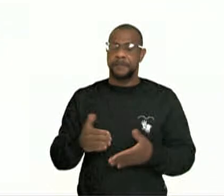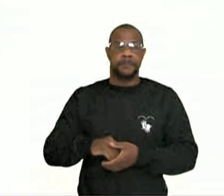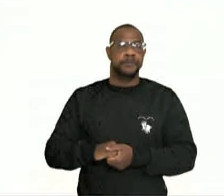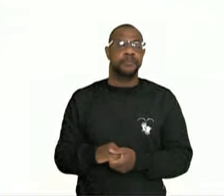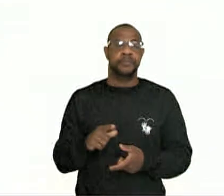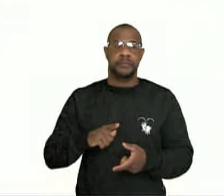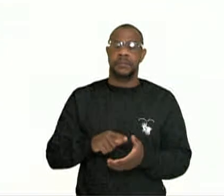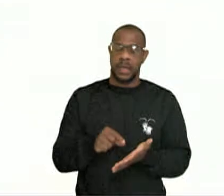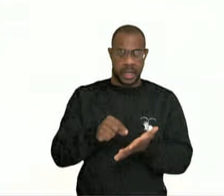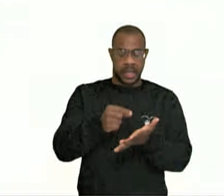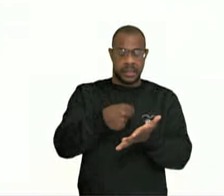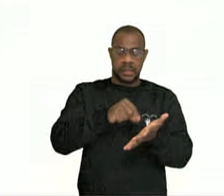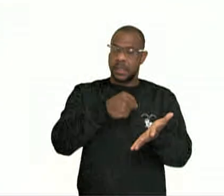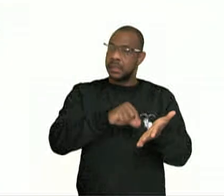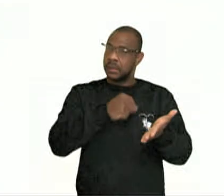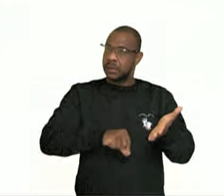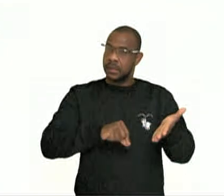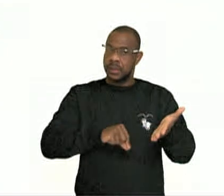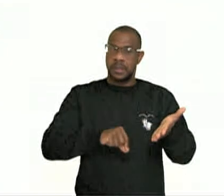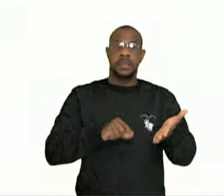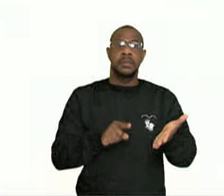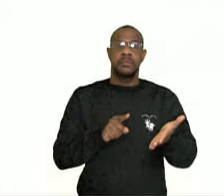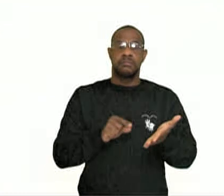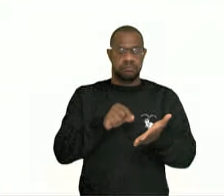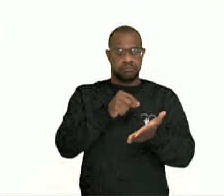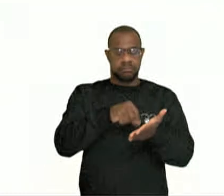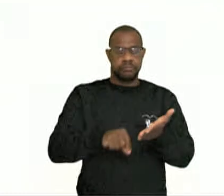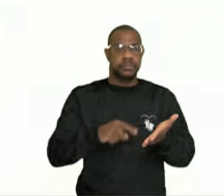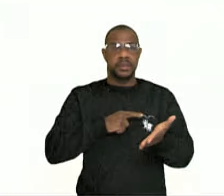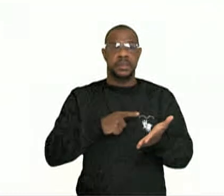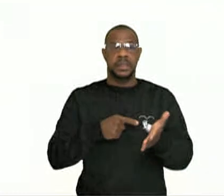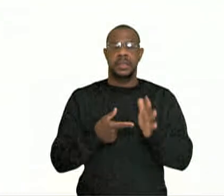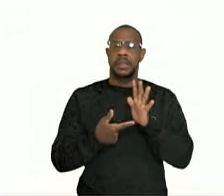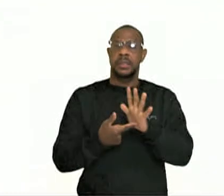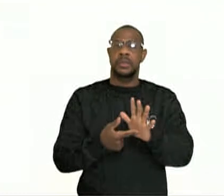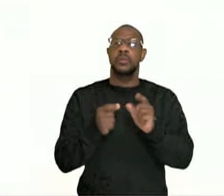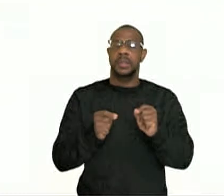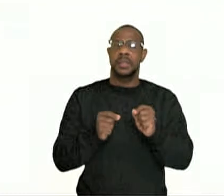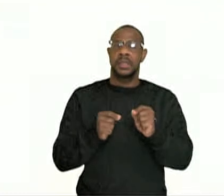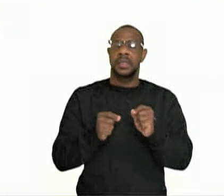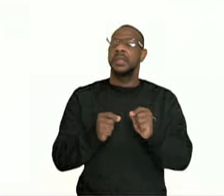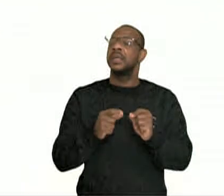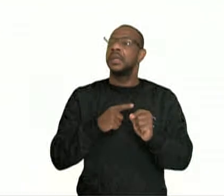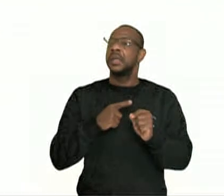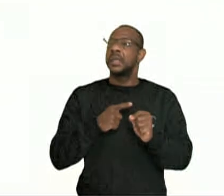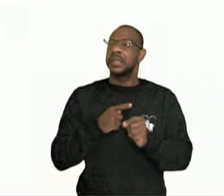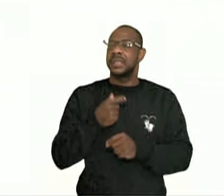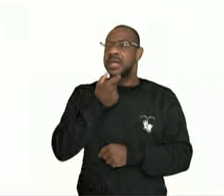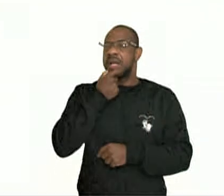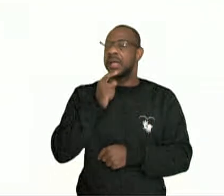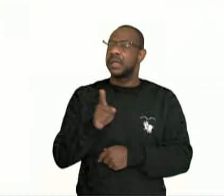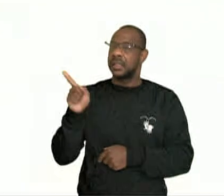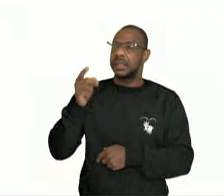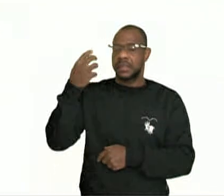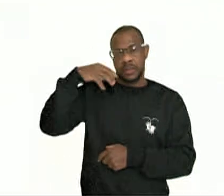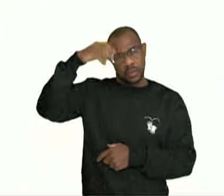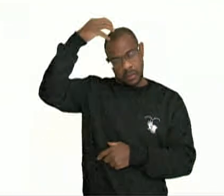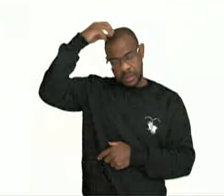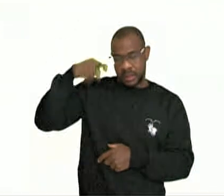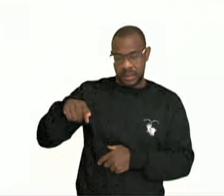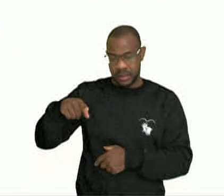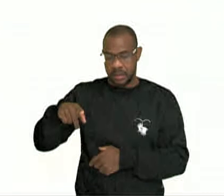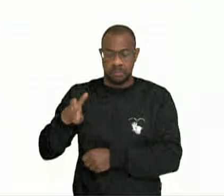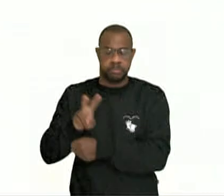da assinatura, né, do Bill of Rights, a gente tem a expressão na Inglaterra que o rei reina, mas